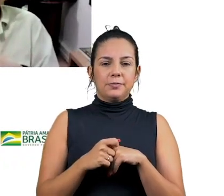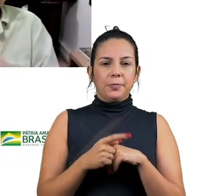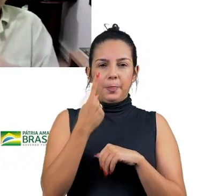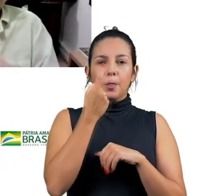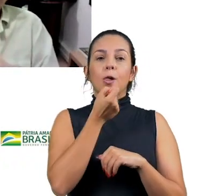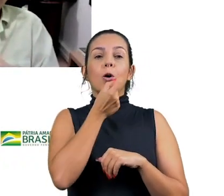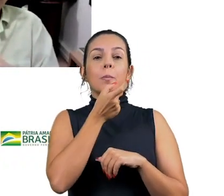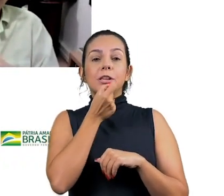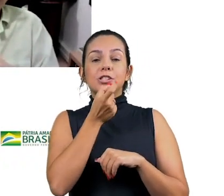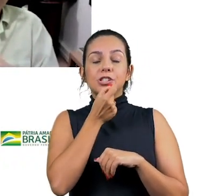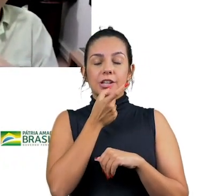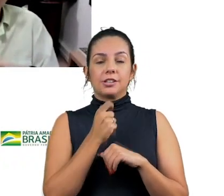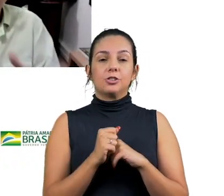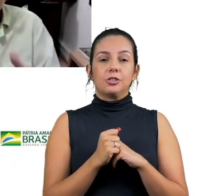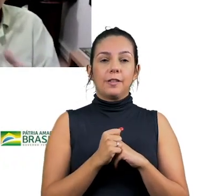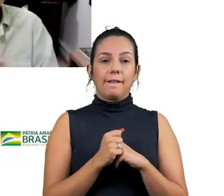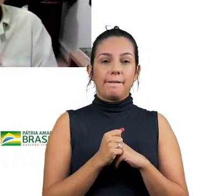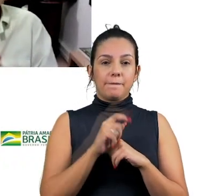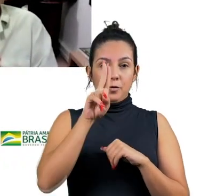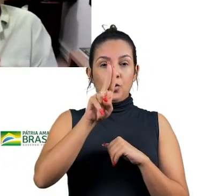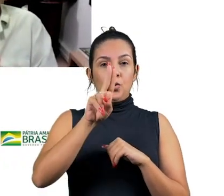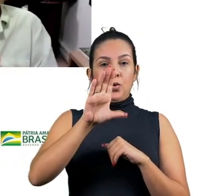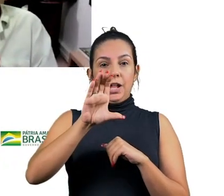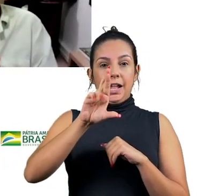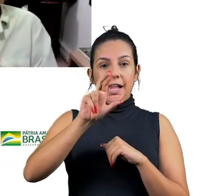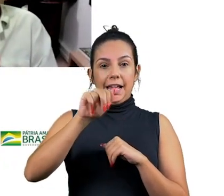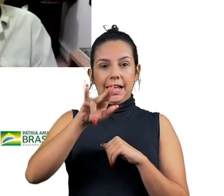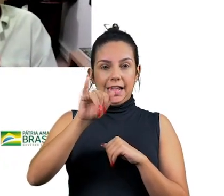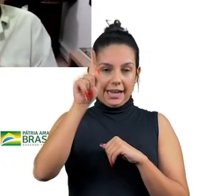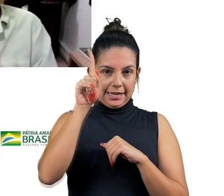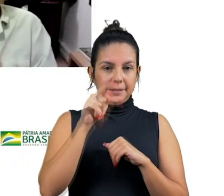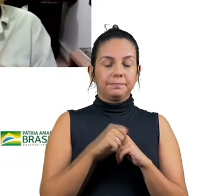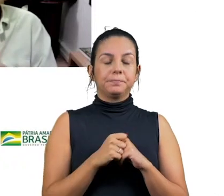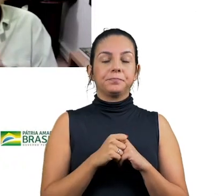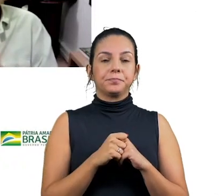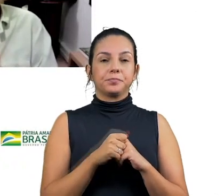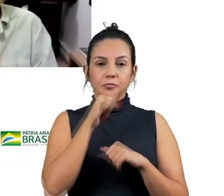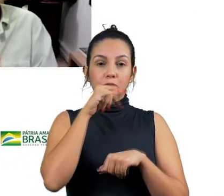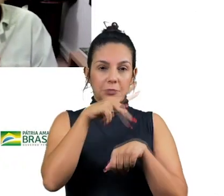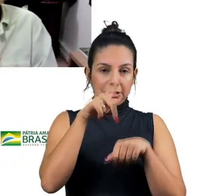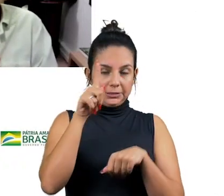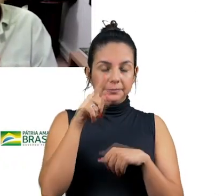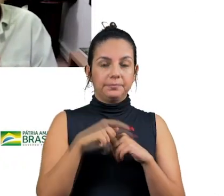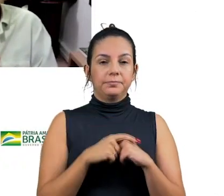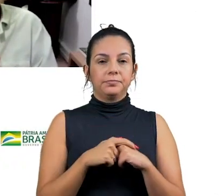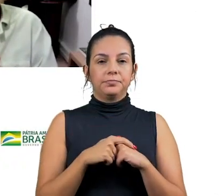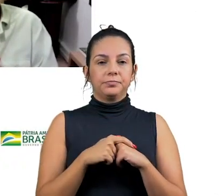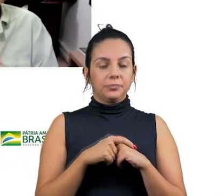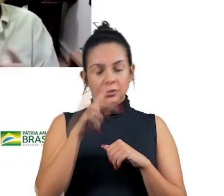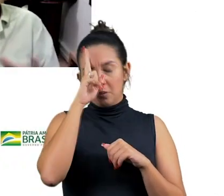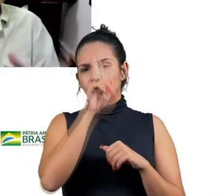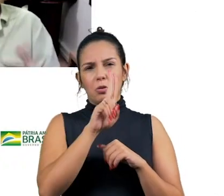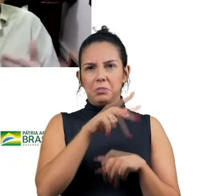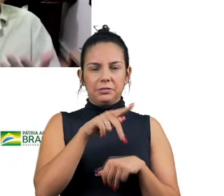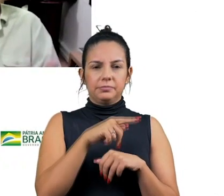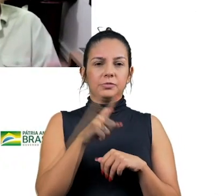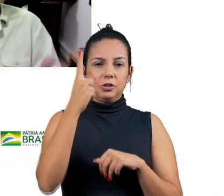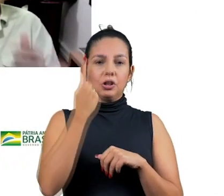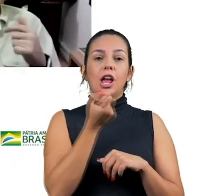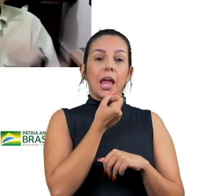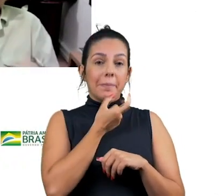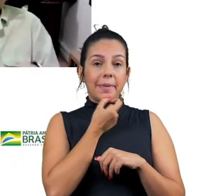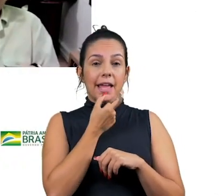comediante, e... A Ucrânia. Ucrânia? Talvez. Realmente não me lembro. Mas ele era